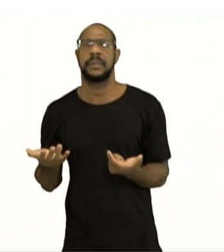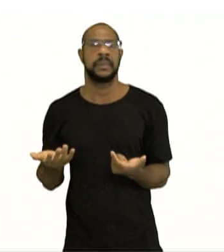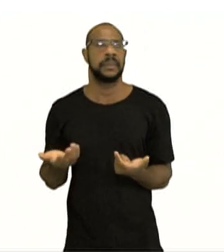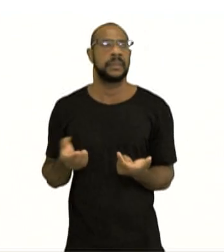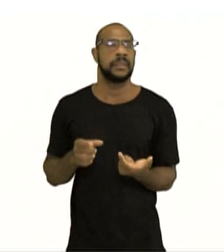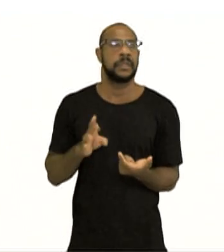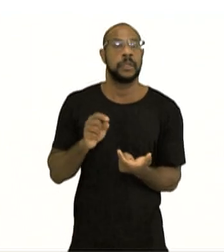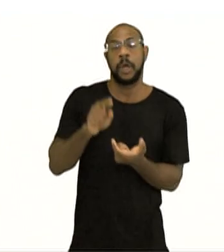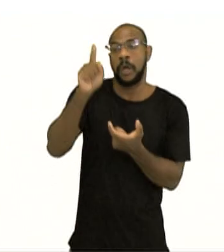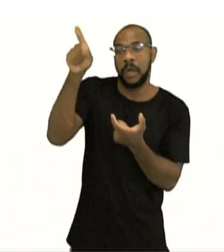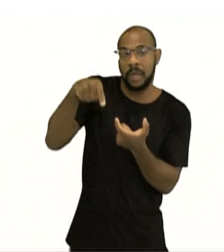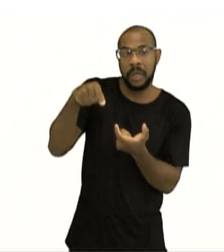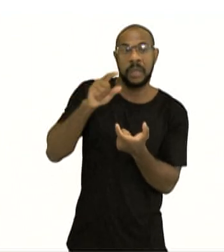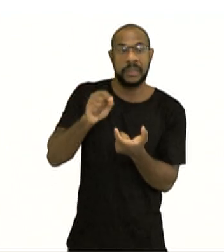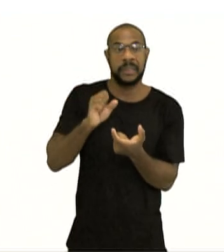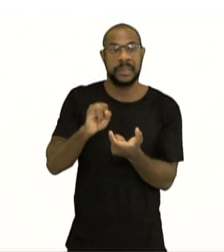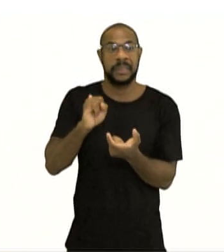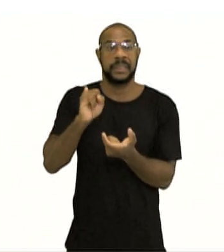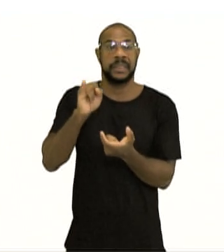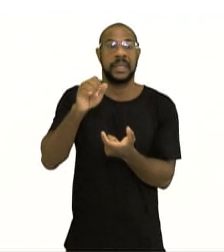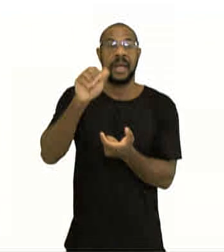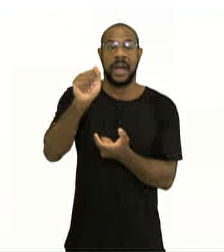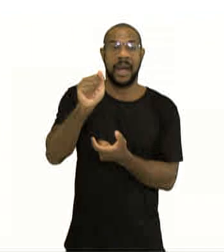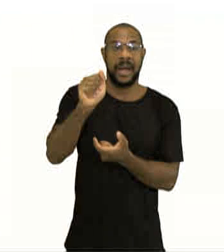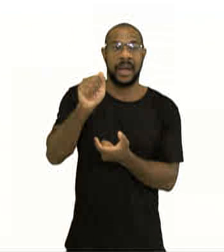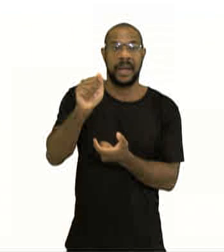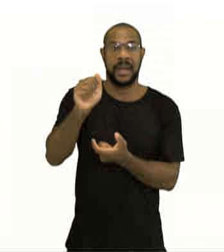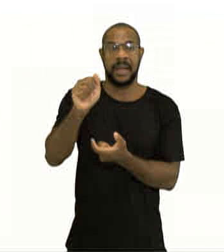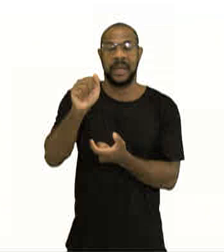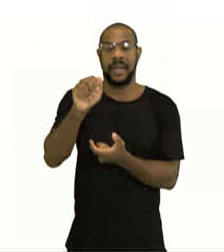só acentuo os que terminam em A, E e O.